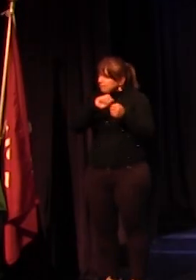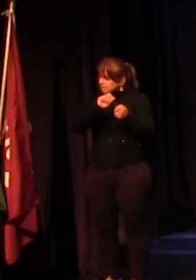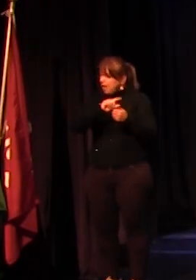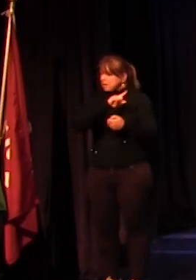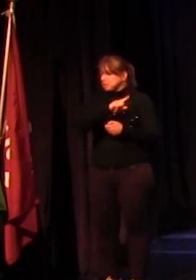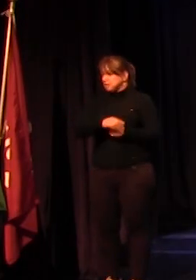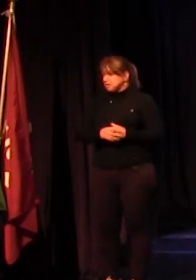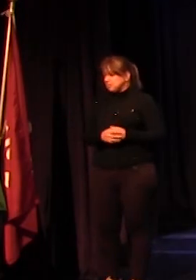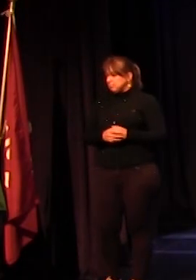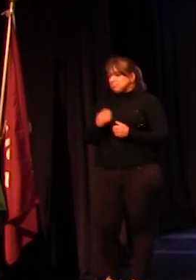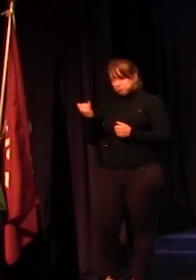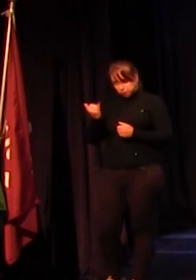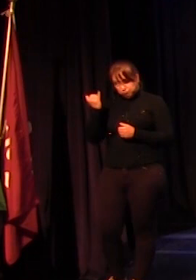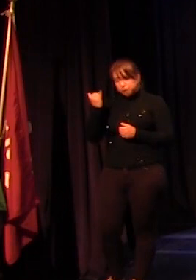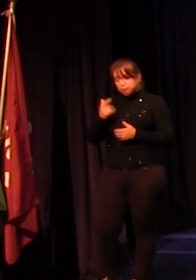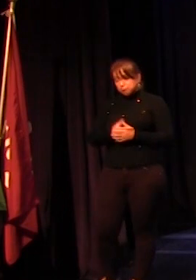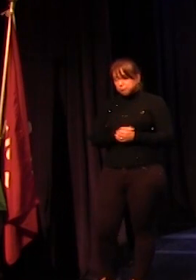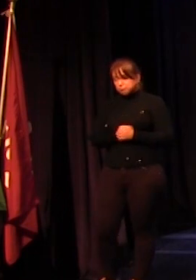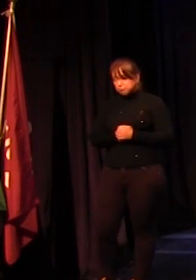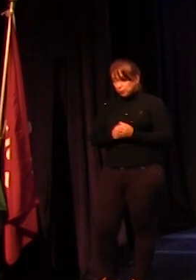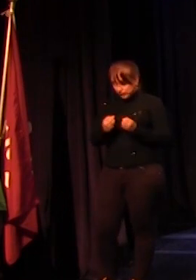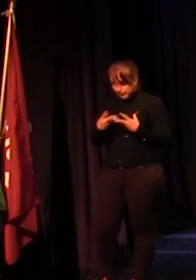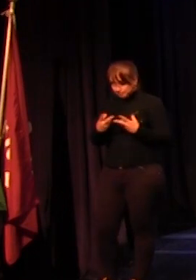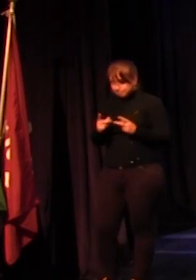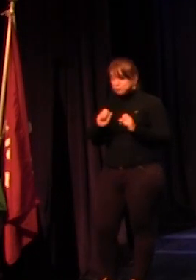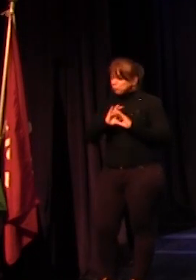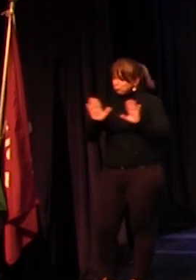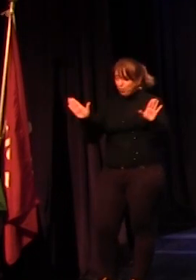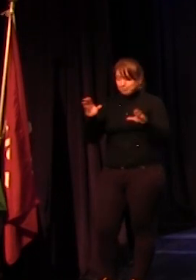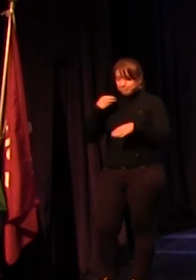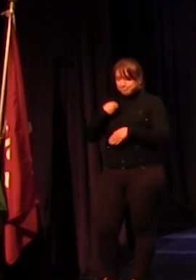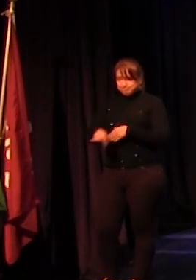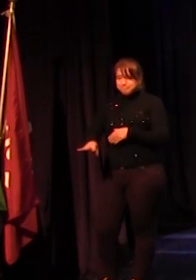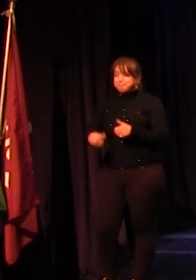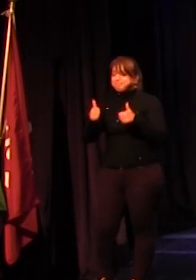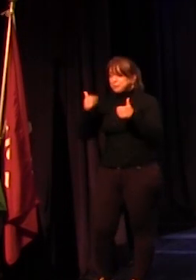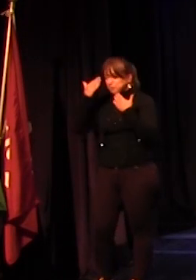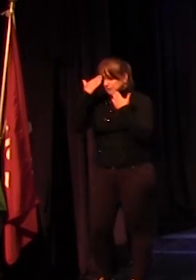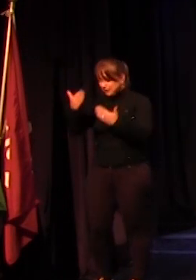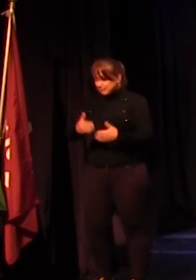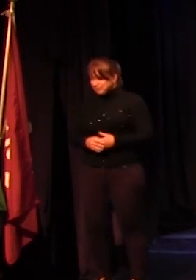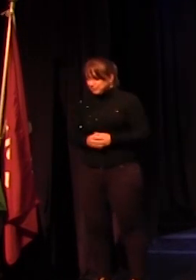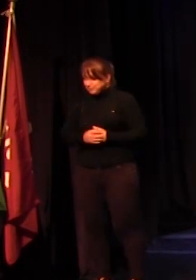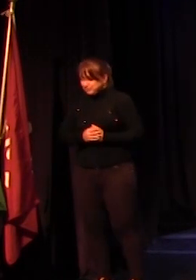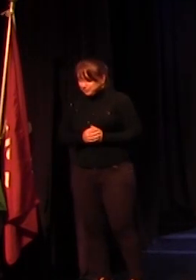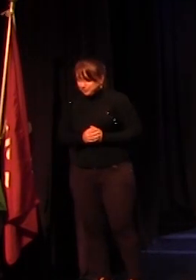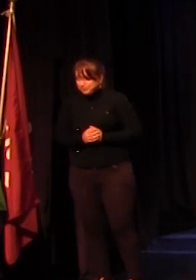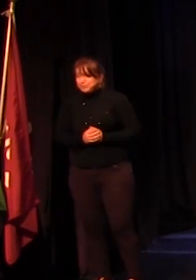importantíssimas. Tá bom? Então era isso que eu tinha para falar para vocês. Obrigado.